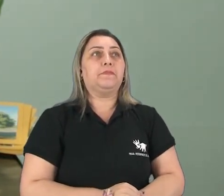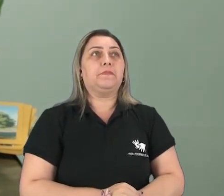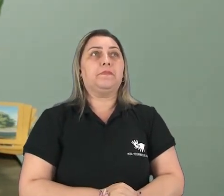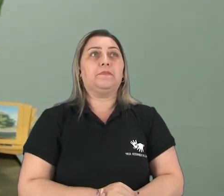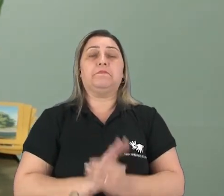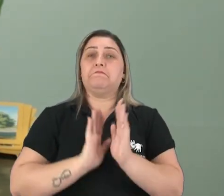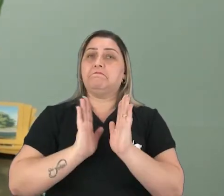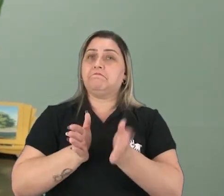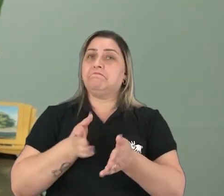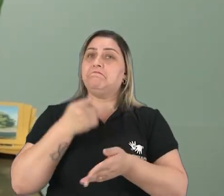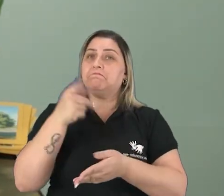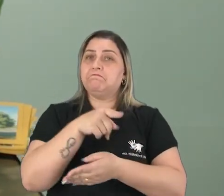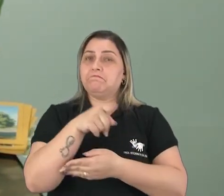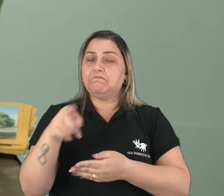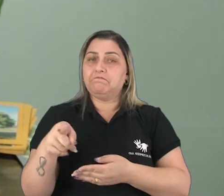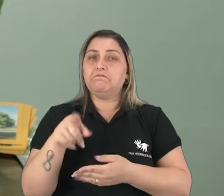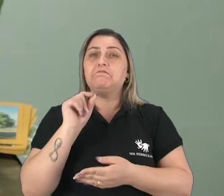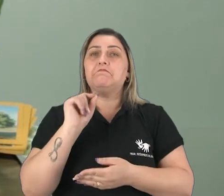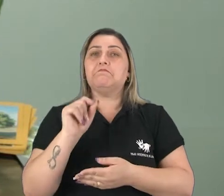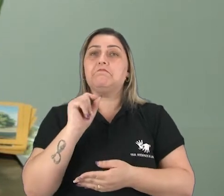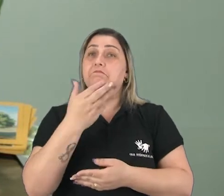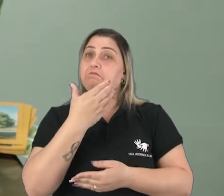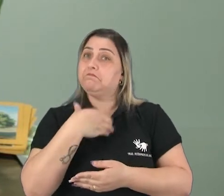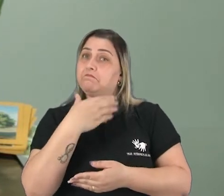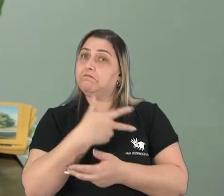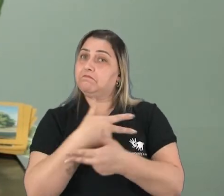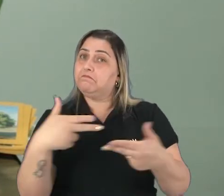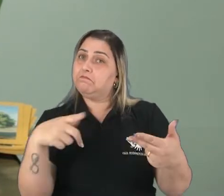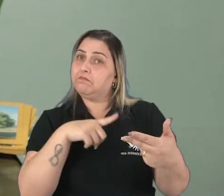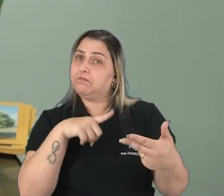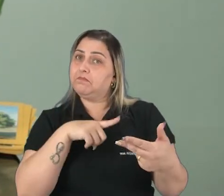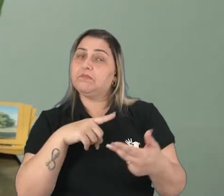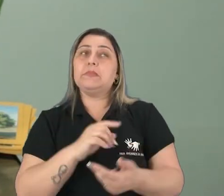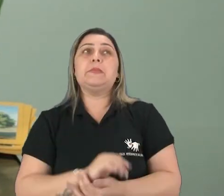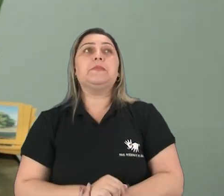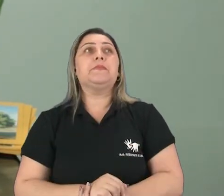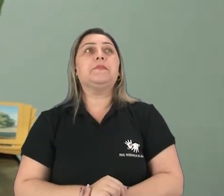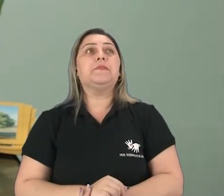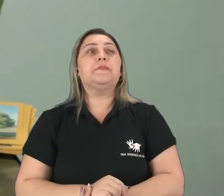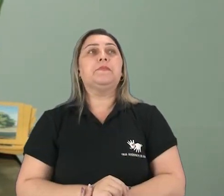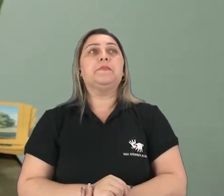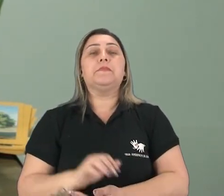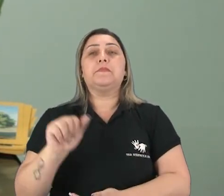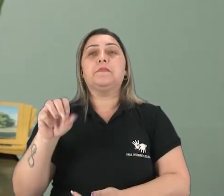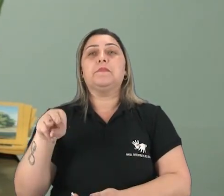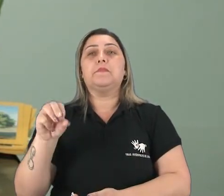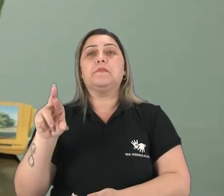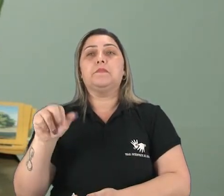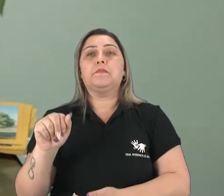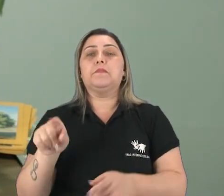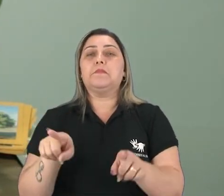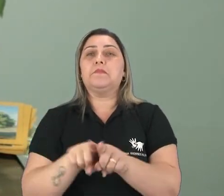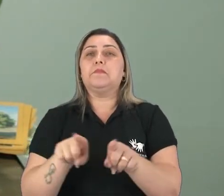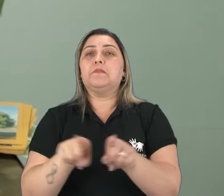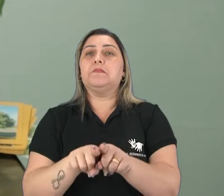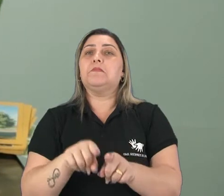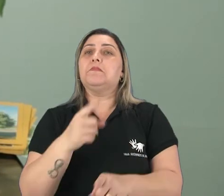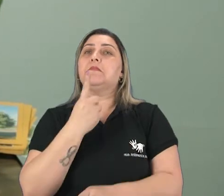Essas aqui eu já falei para vocês que são as frutíferas, a muda de amora e a